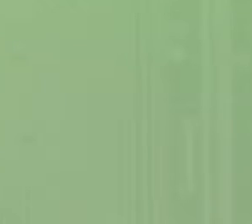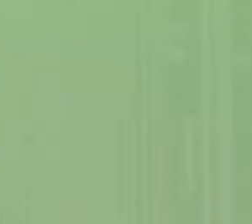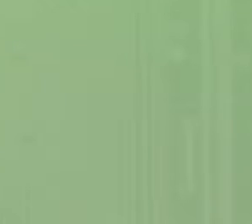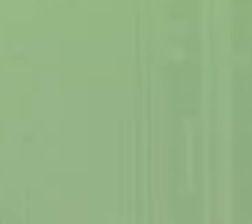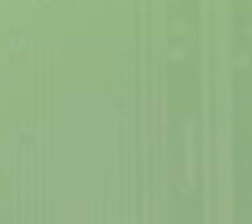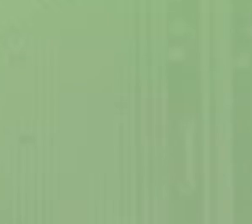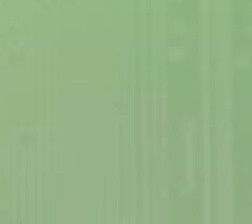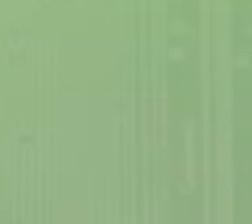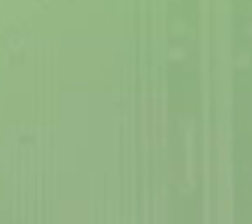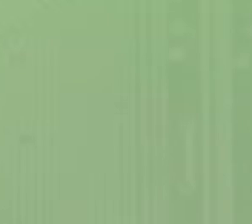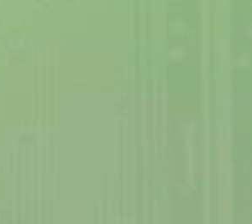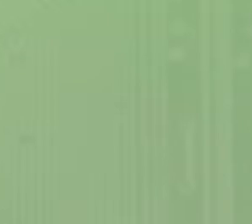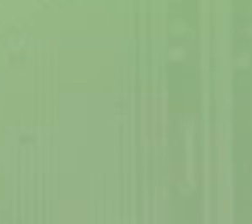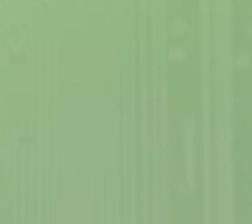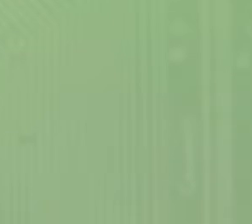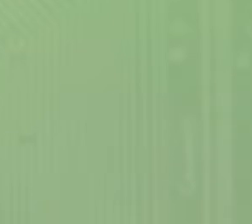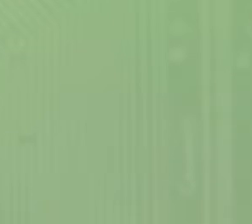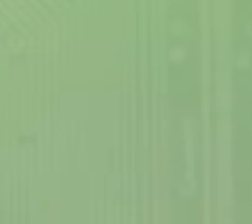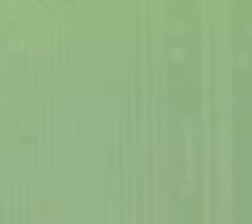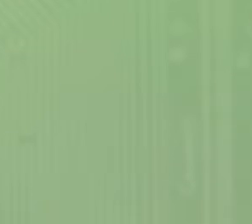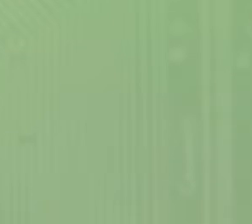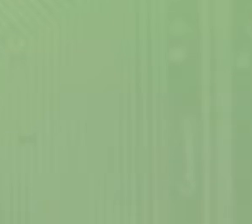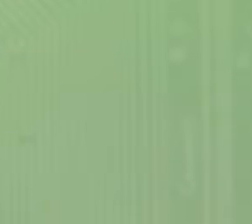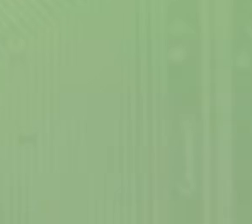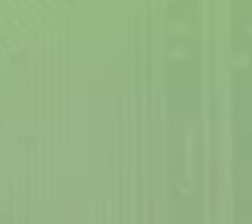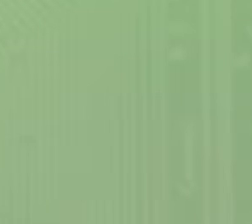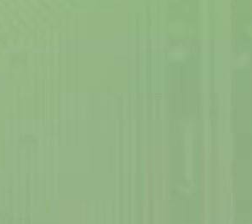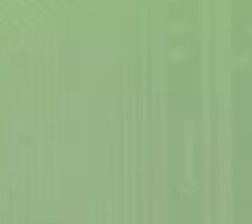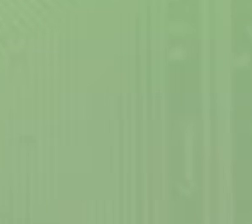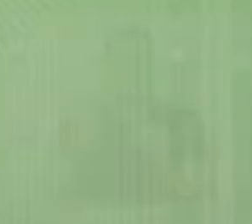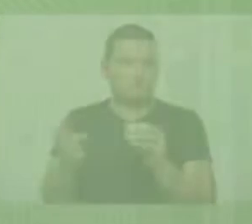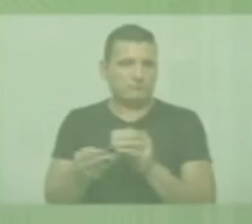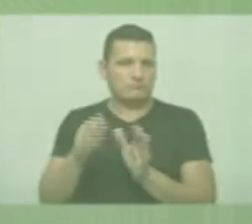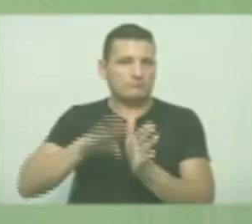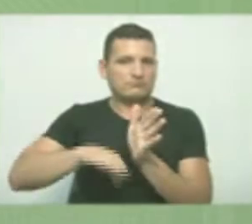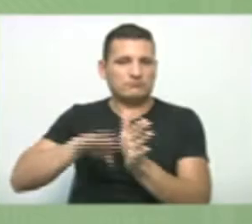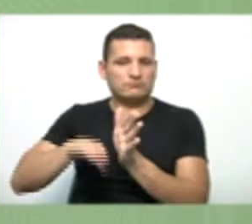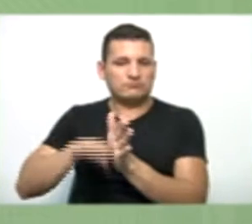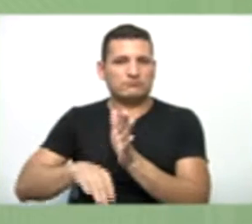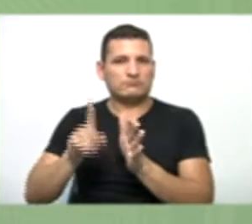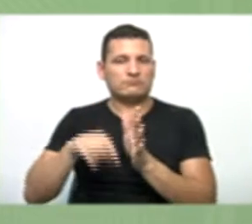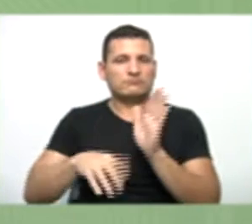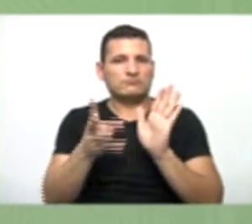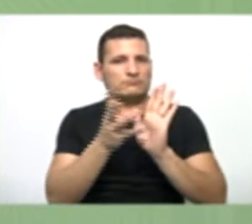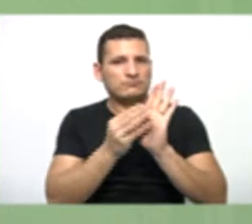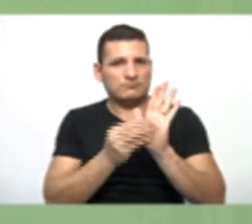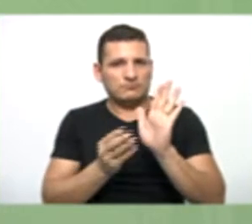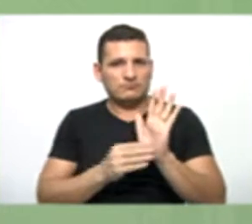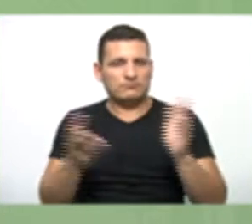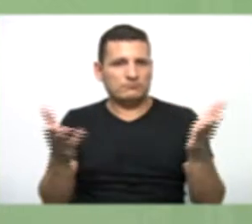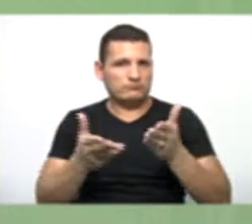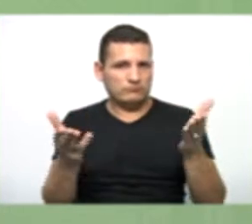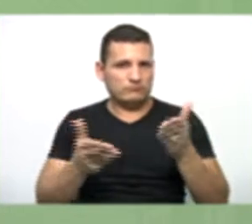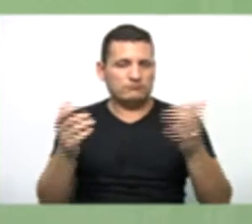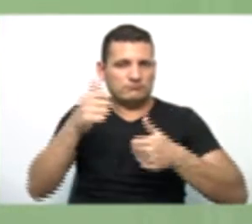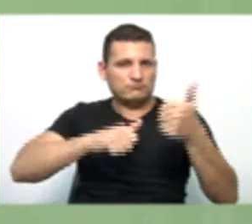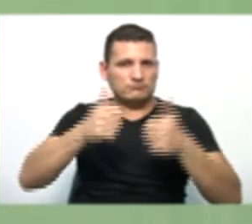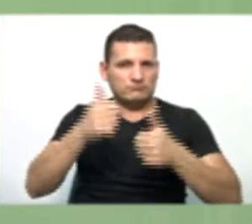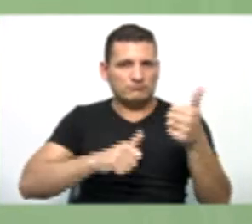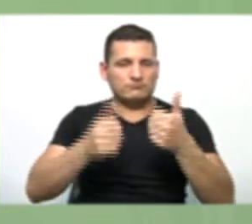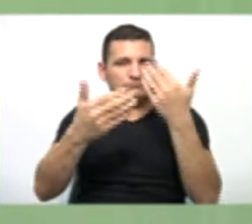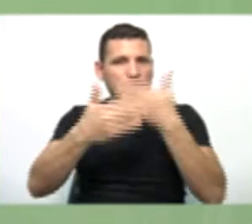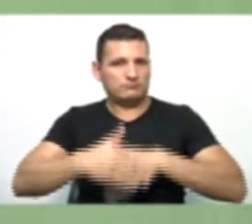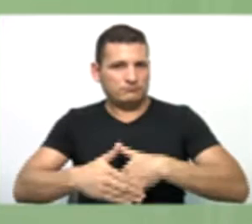e amortização. Esses são nossos conteúdos que serão abordados na nossa atividade avaliativa, na